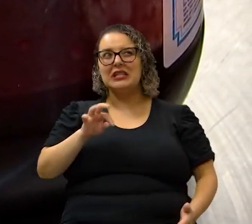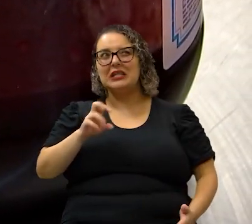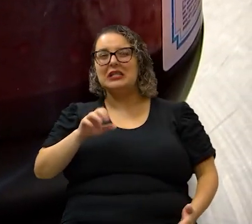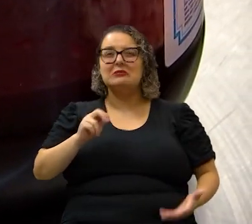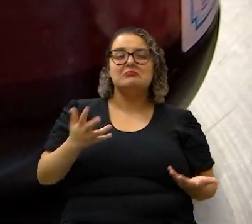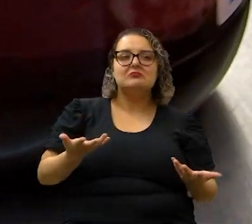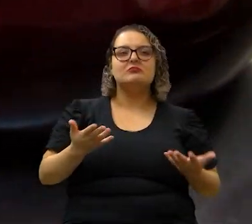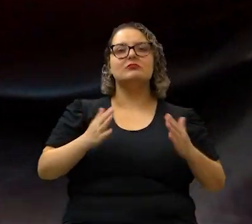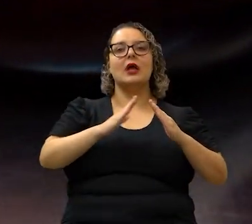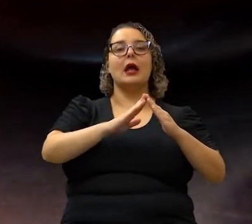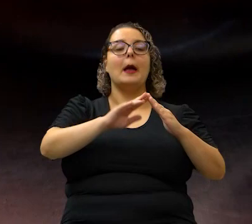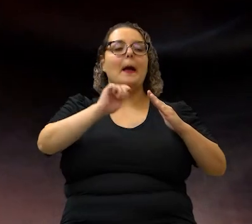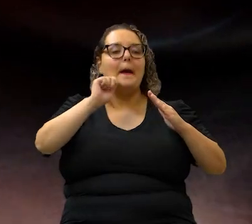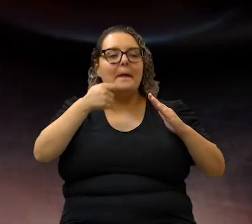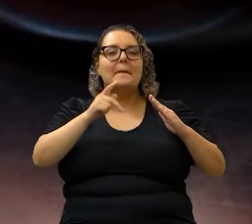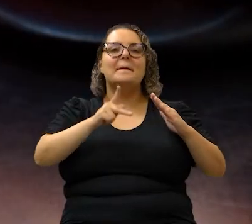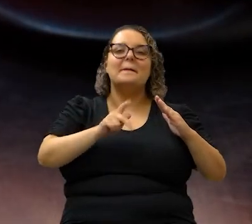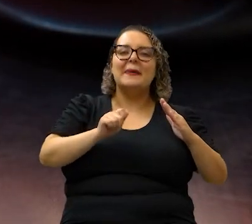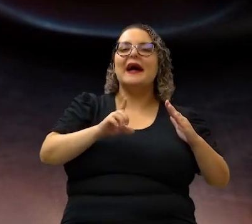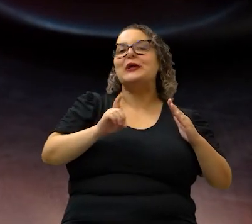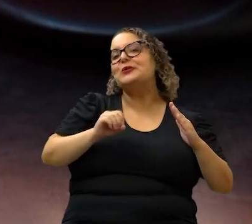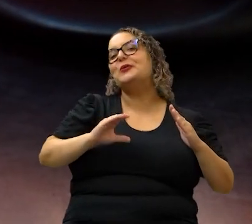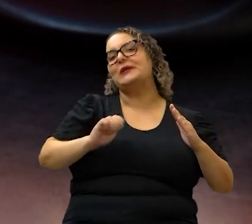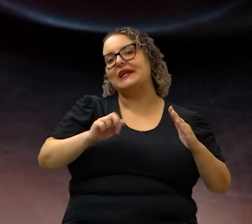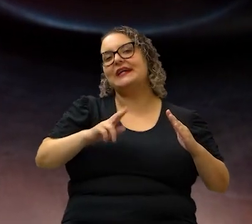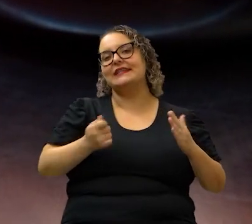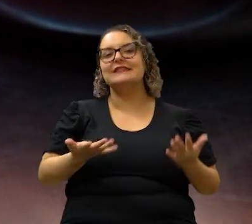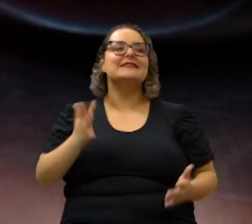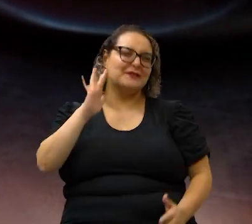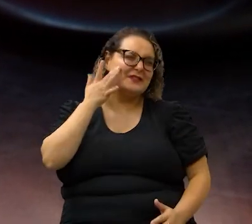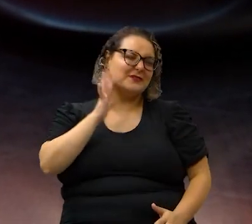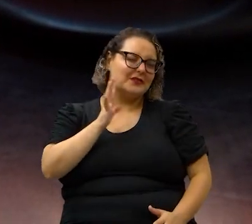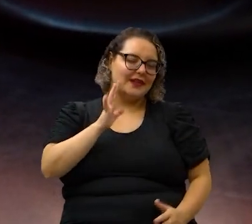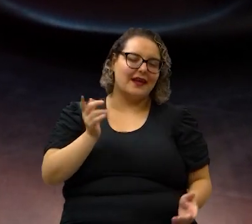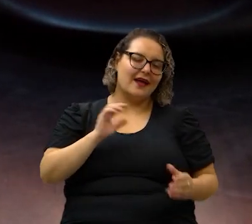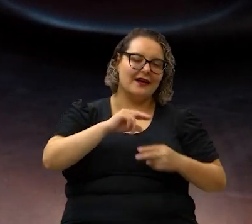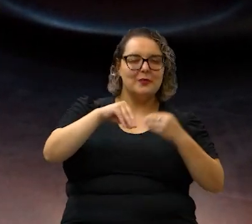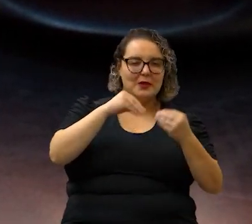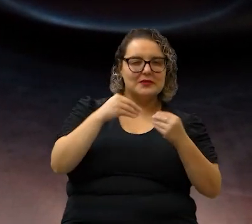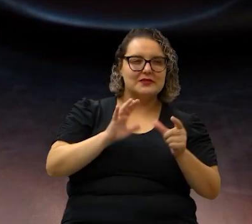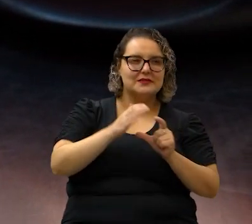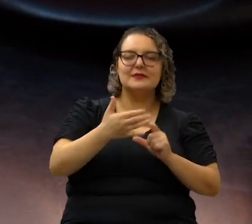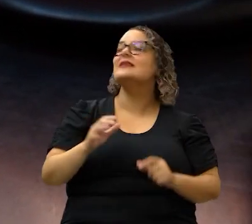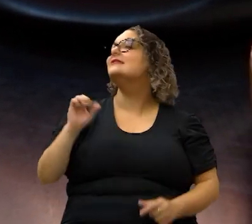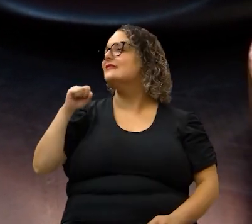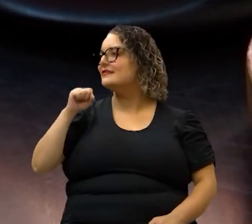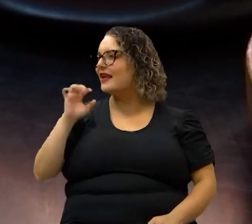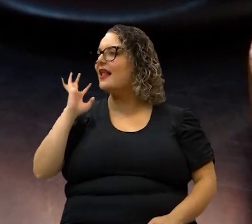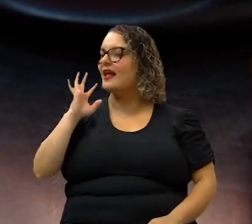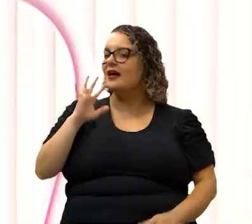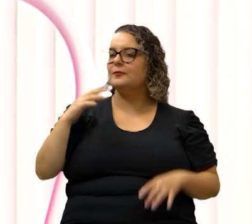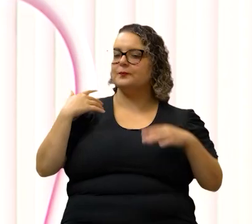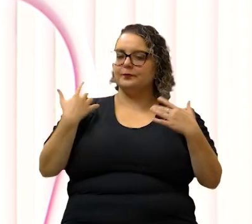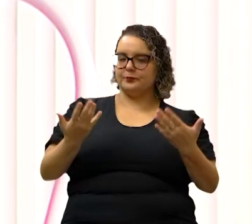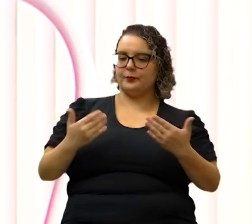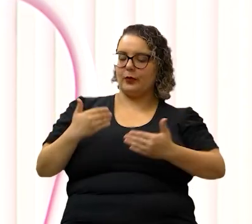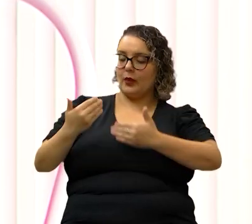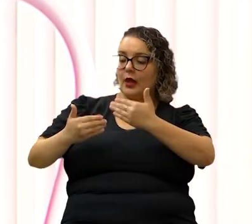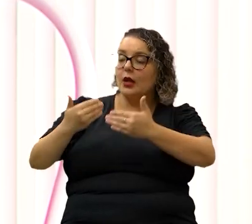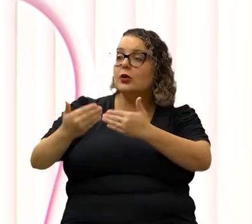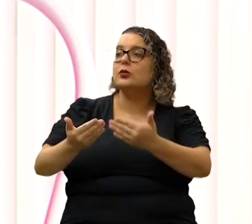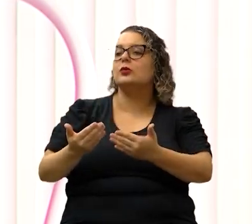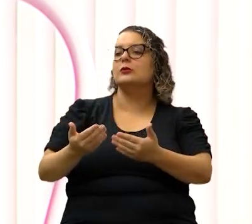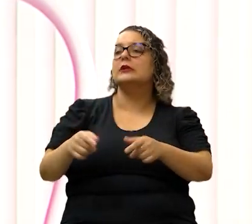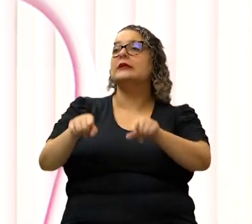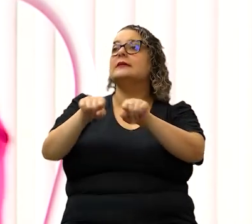gelateria, padocaria. Por que aí, não, né? Exatamente, acho que ficou gostoso, né, ficou legal o nome. Bem legal. E a